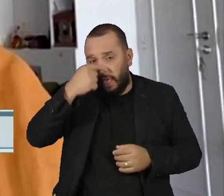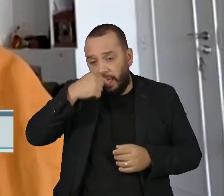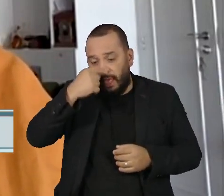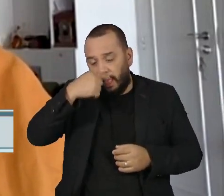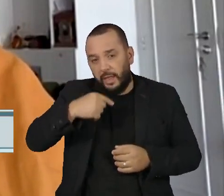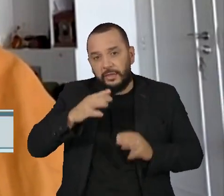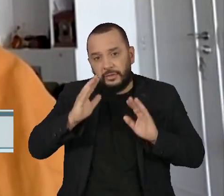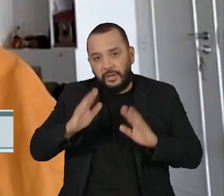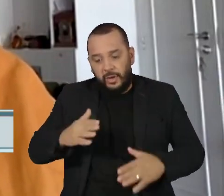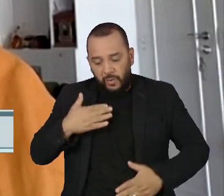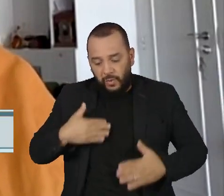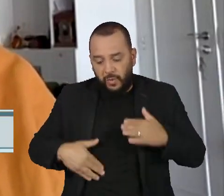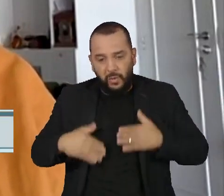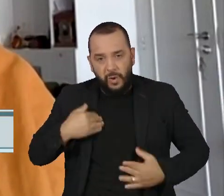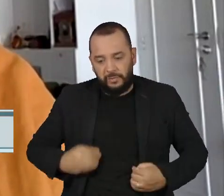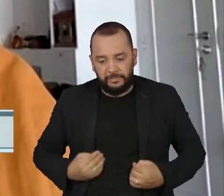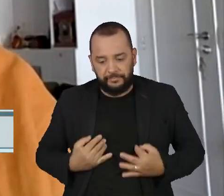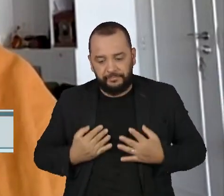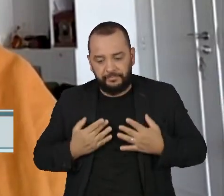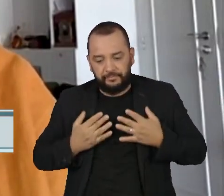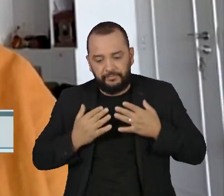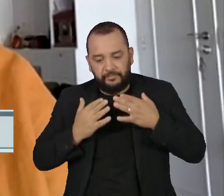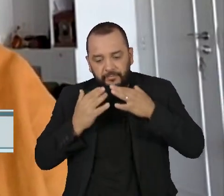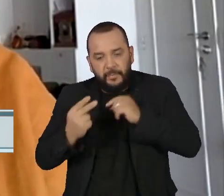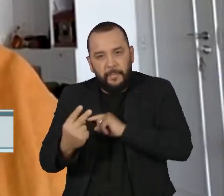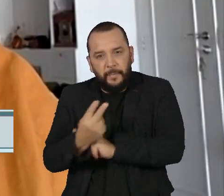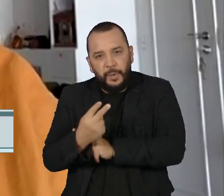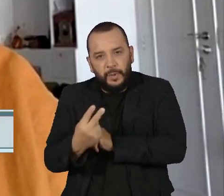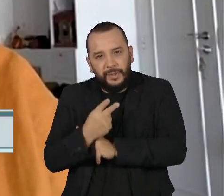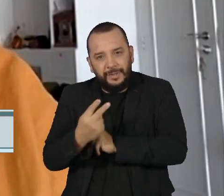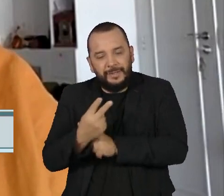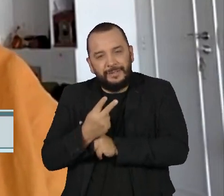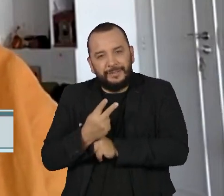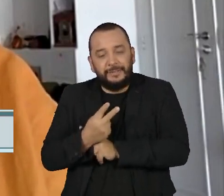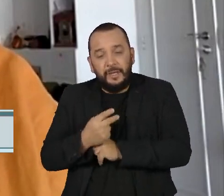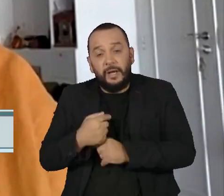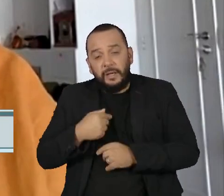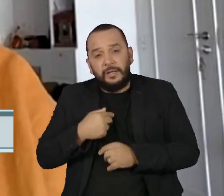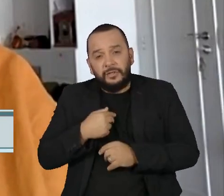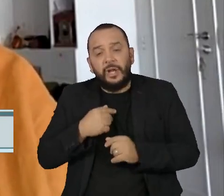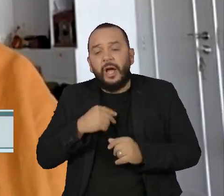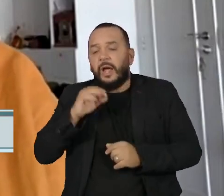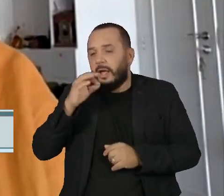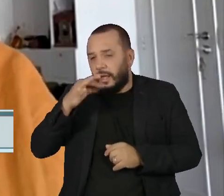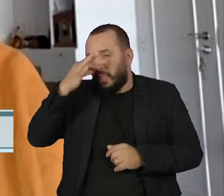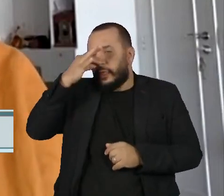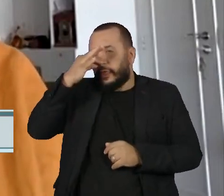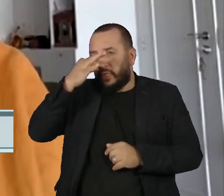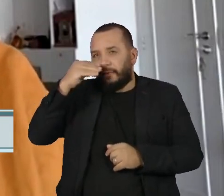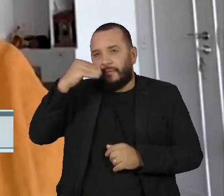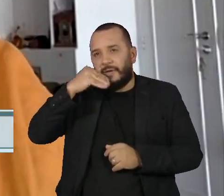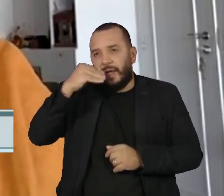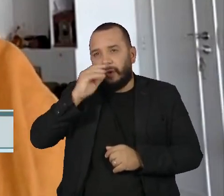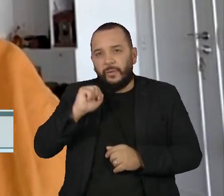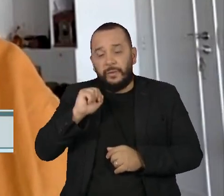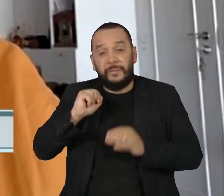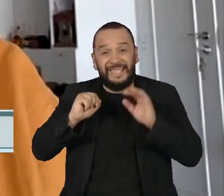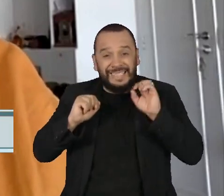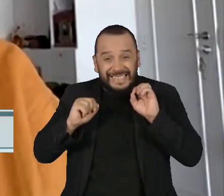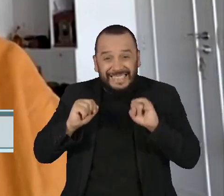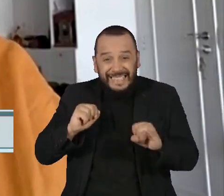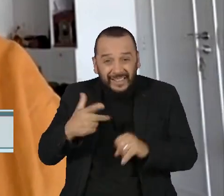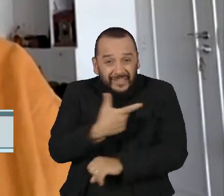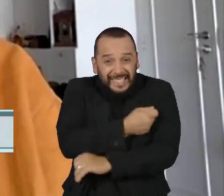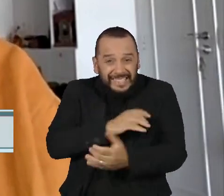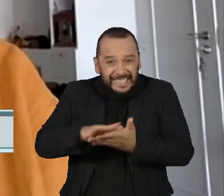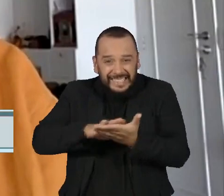então ele não vai conseguir invadir seu corpo de uma forma tão abrangente. E você vai ter um quadro, você pode pegar a doença, mas vai ter um quadro